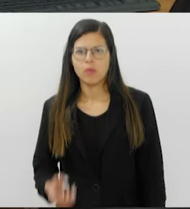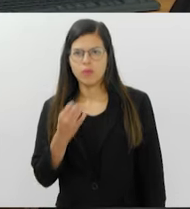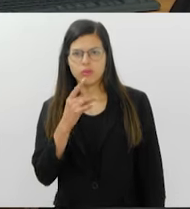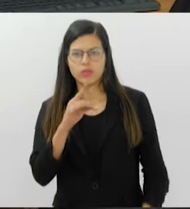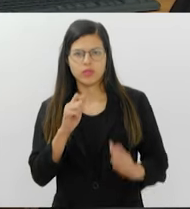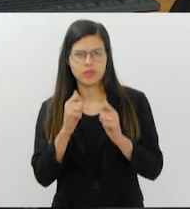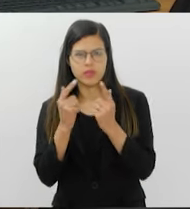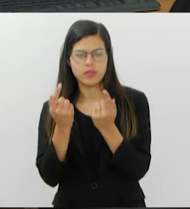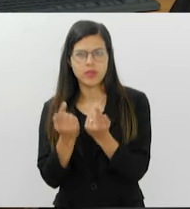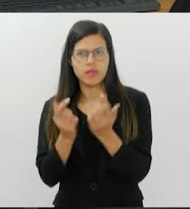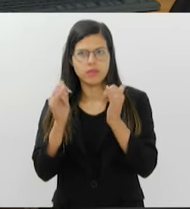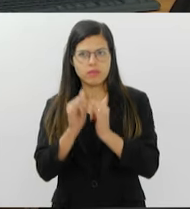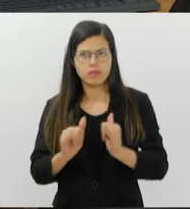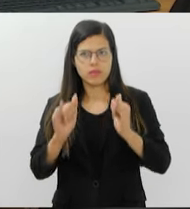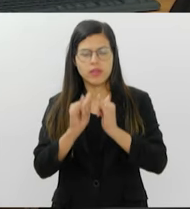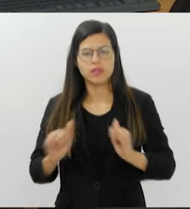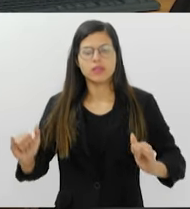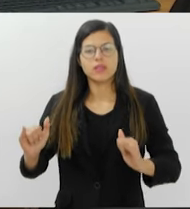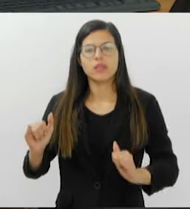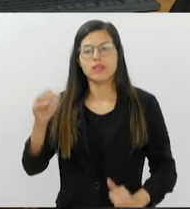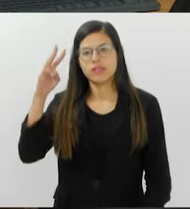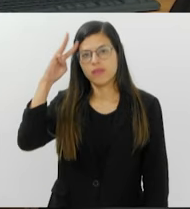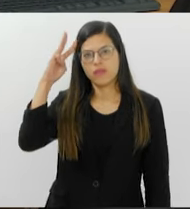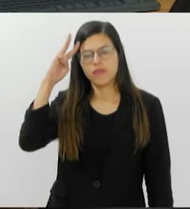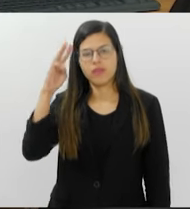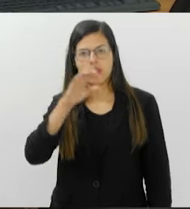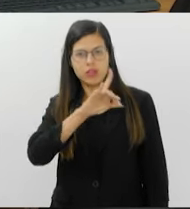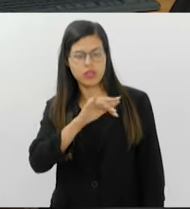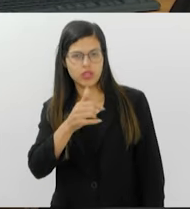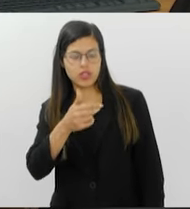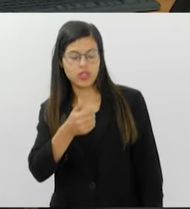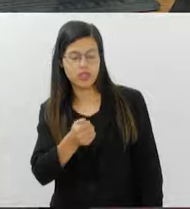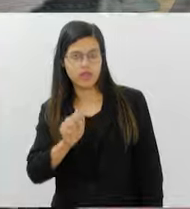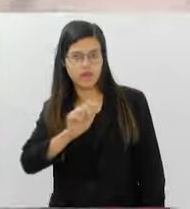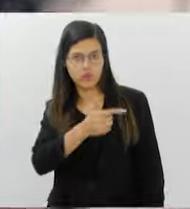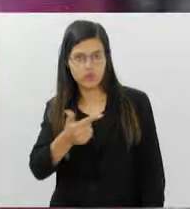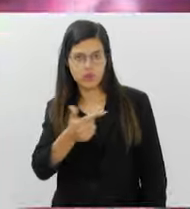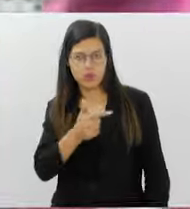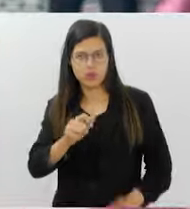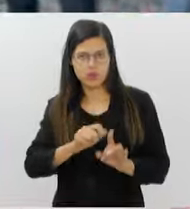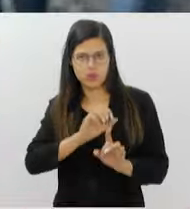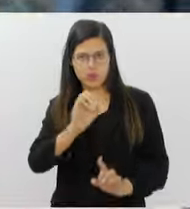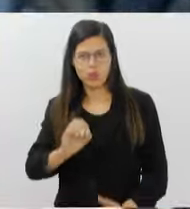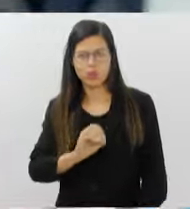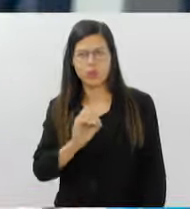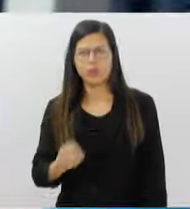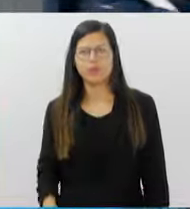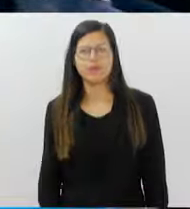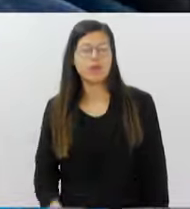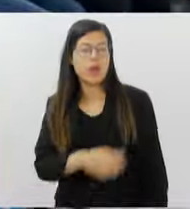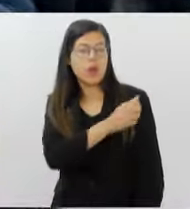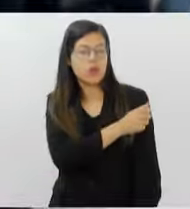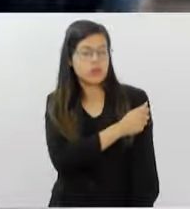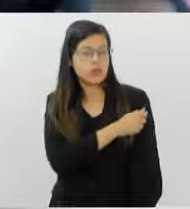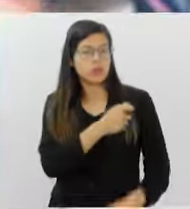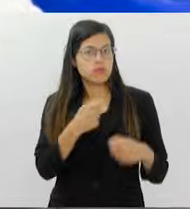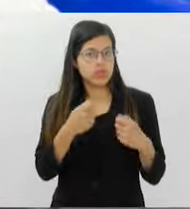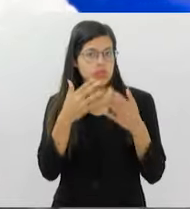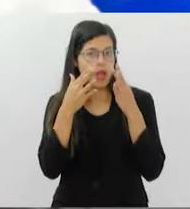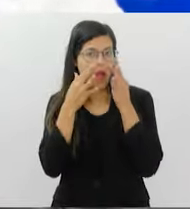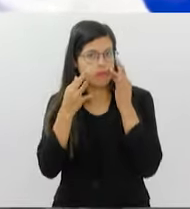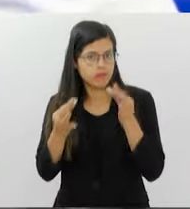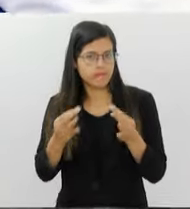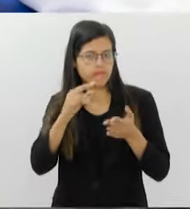O Bom Dia Alerj traz os seguintes destaques nesta terça-feira, 22 de outubro. Estudantes devem ficar atentos